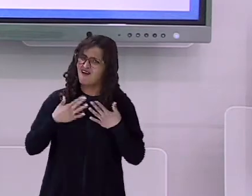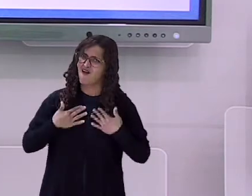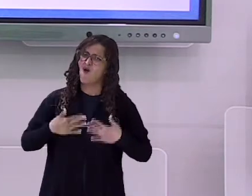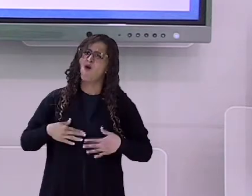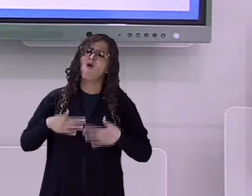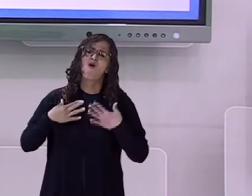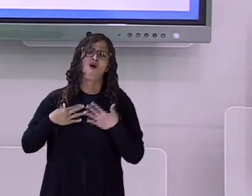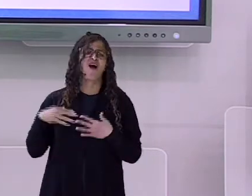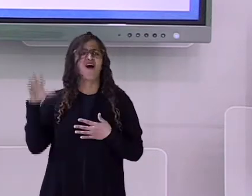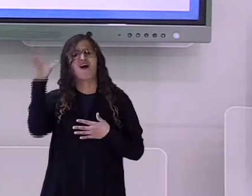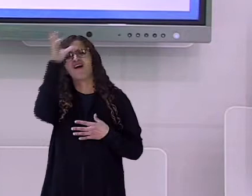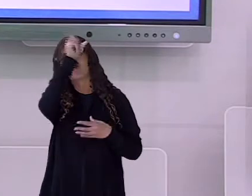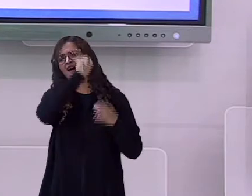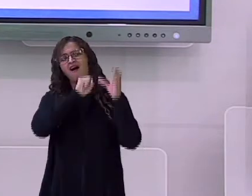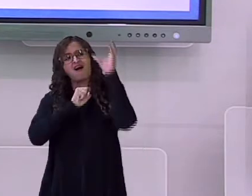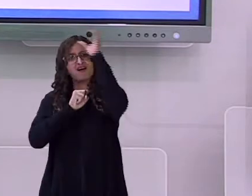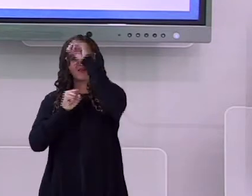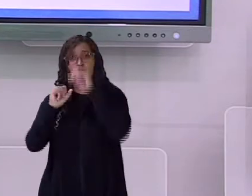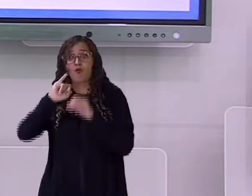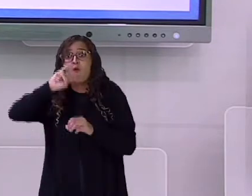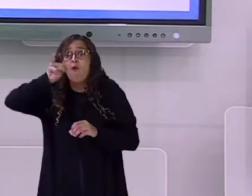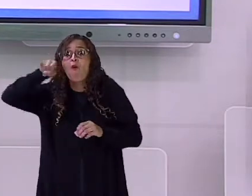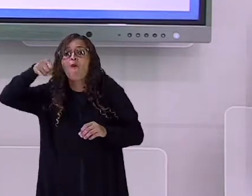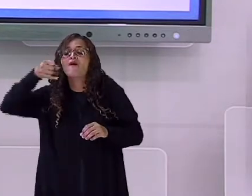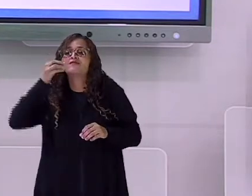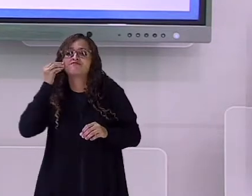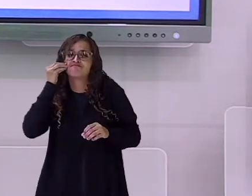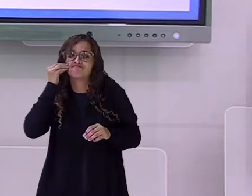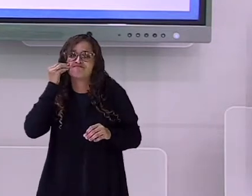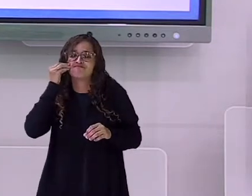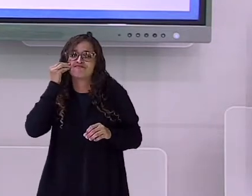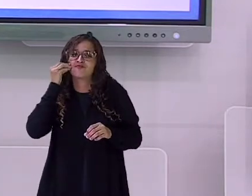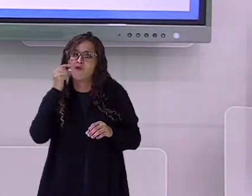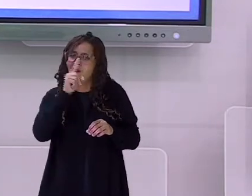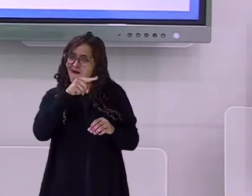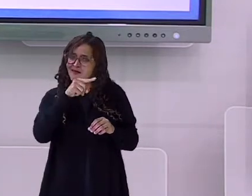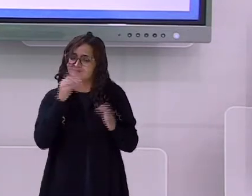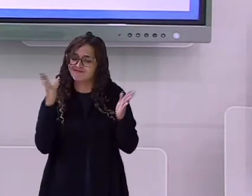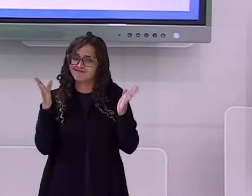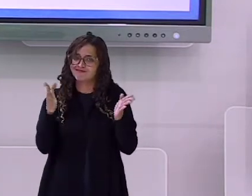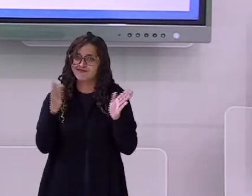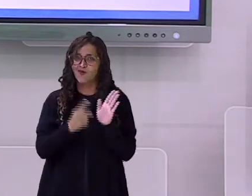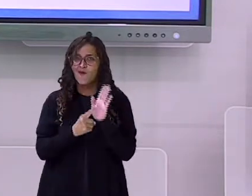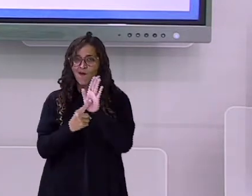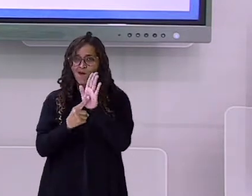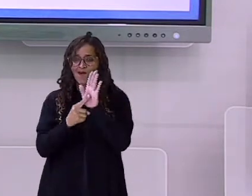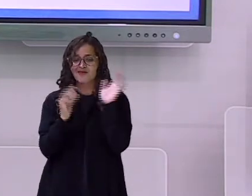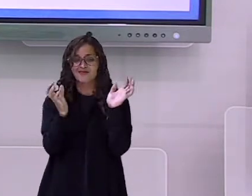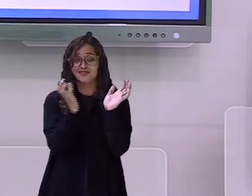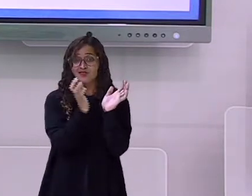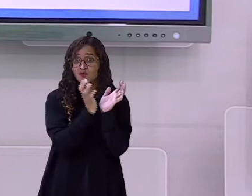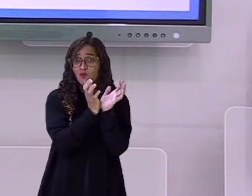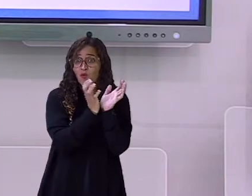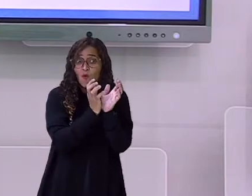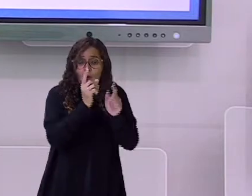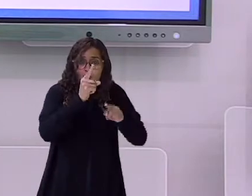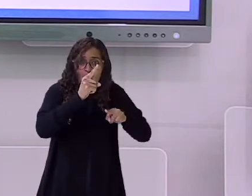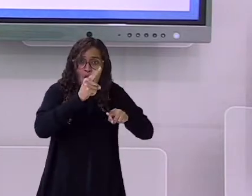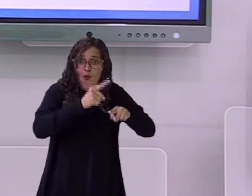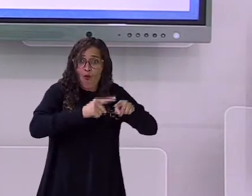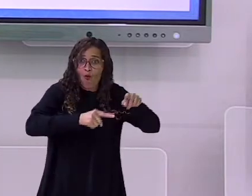vamos hoje aproveitar para conhecer exatamente eles, as famílias dos instrumentos.